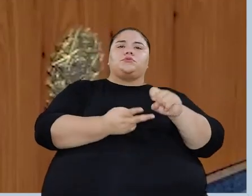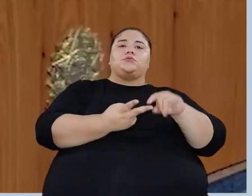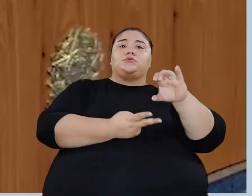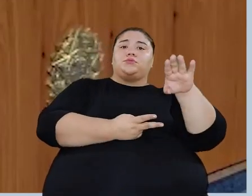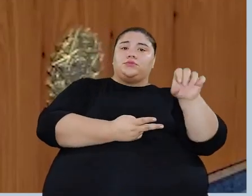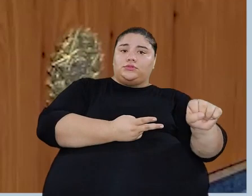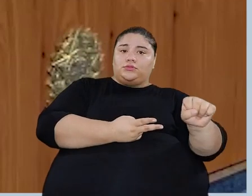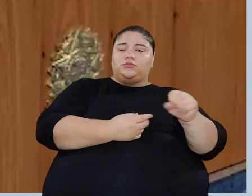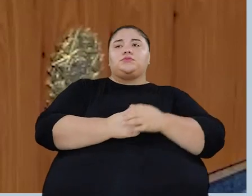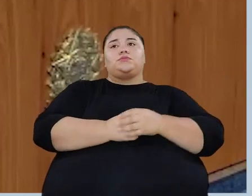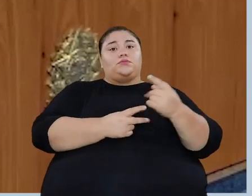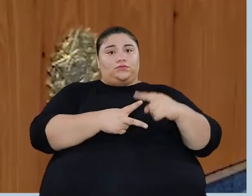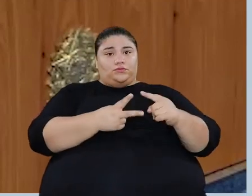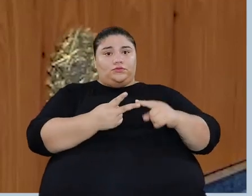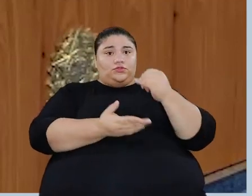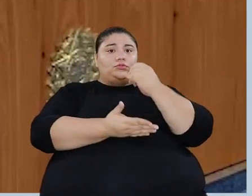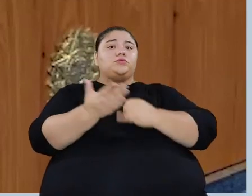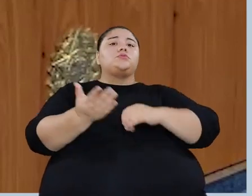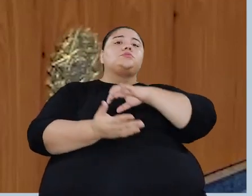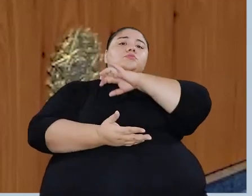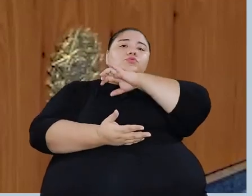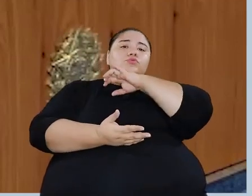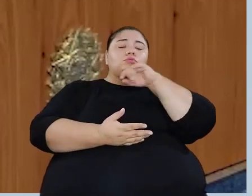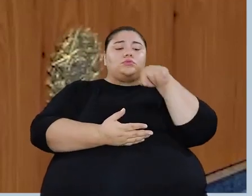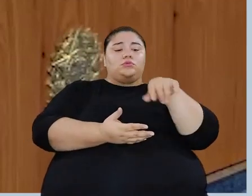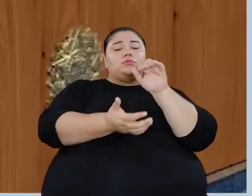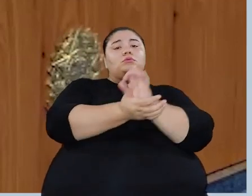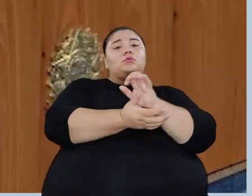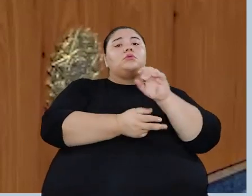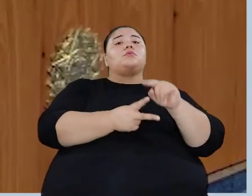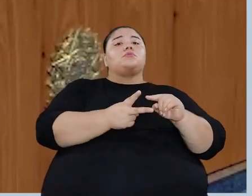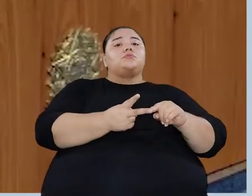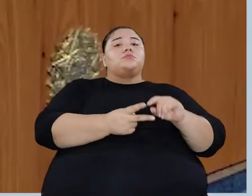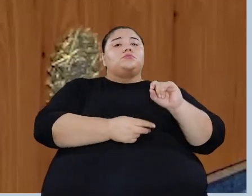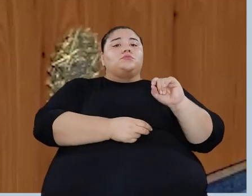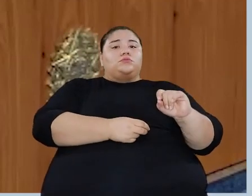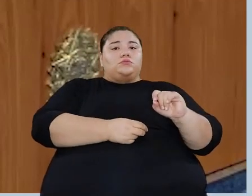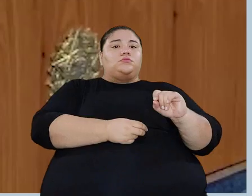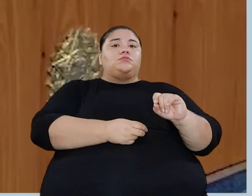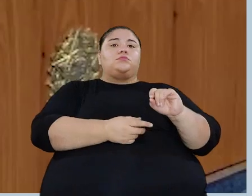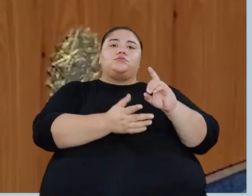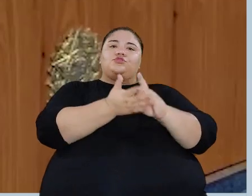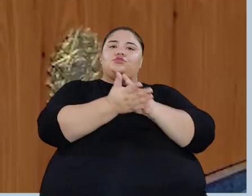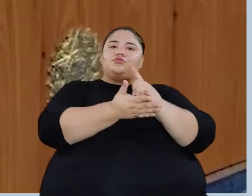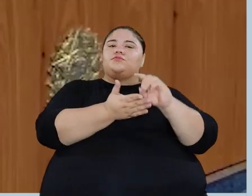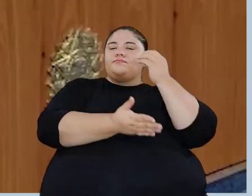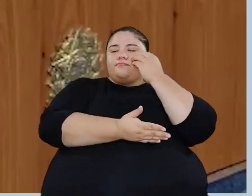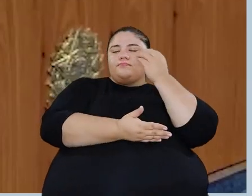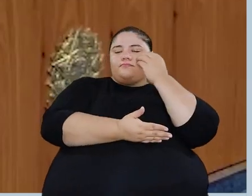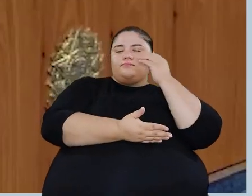CBS. Quer dizer, esses dois tributos, esse é um tributo que se pretende ser um tributo digital,